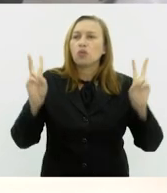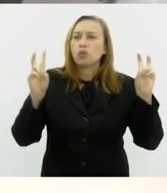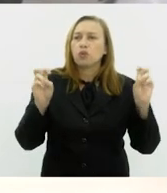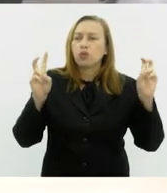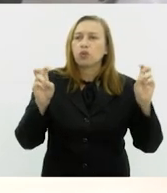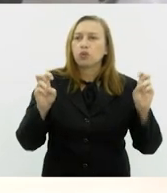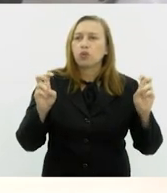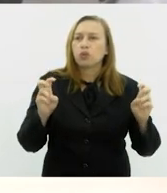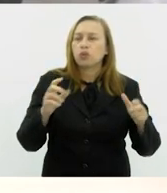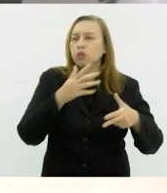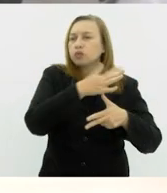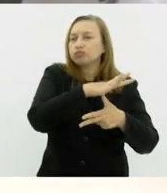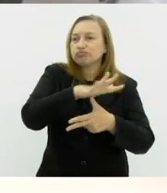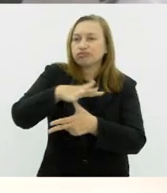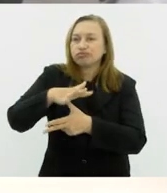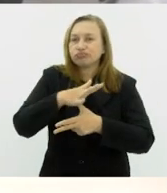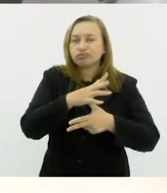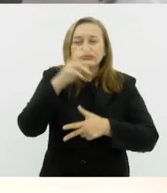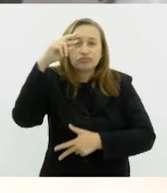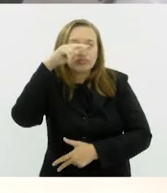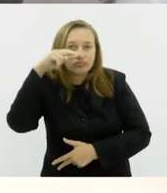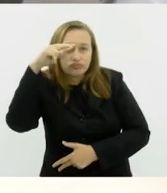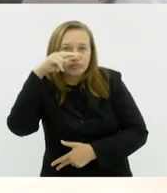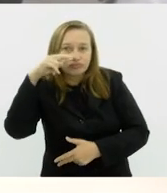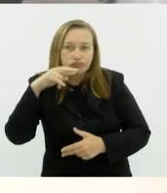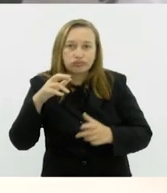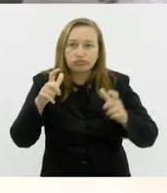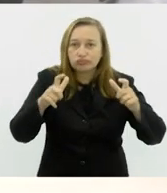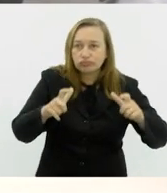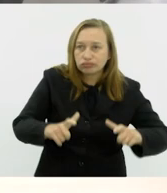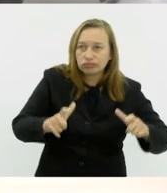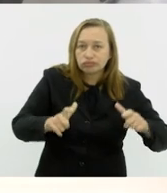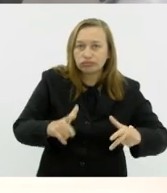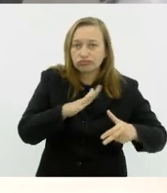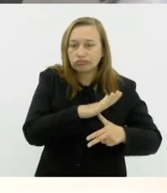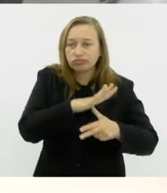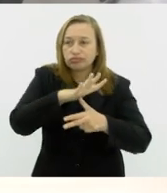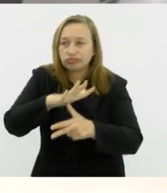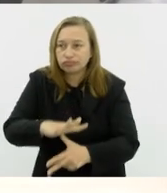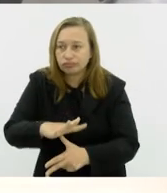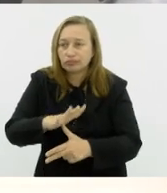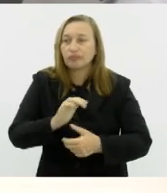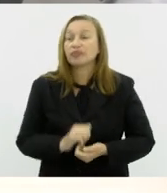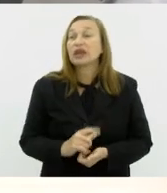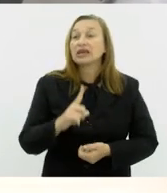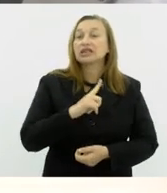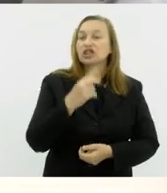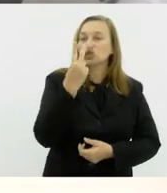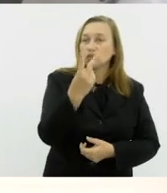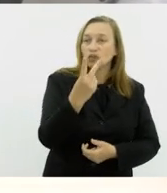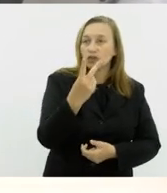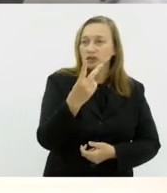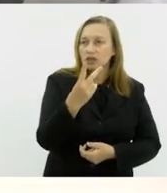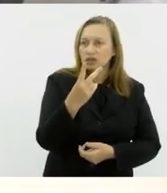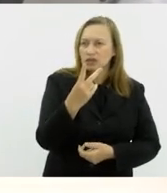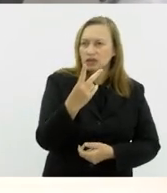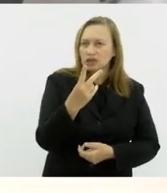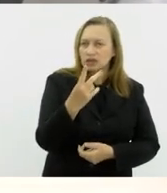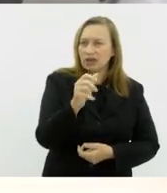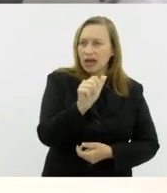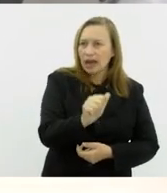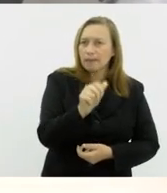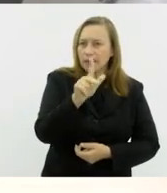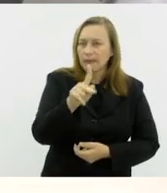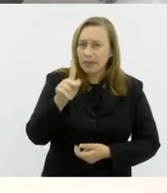transponder e da fiscalização. Existem dois apps, dois